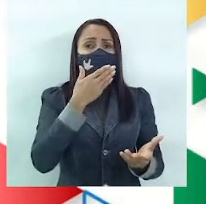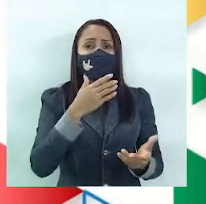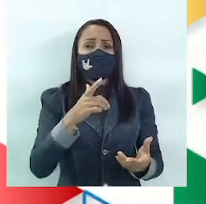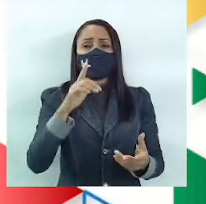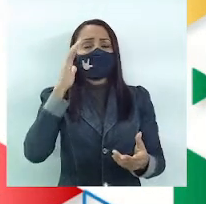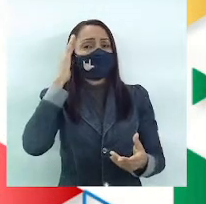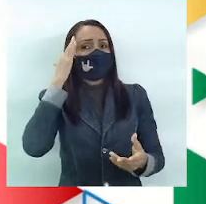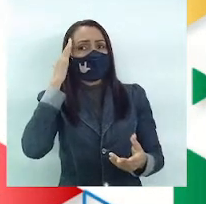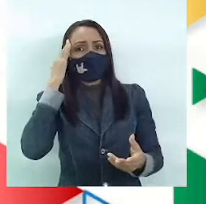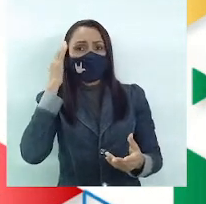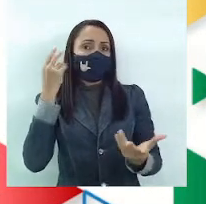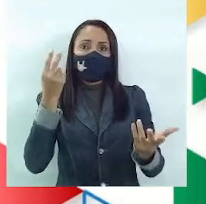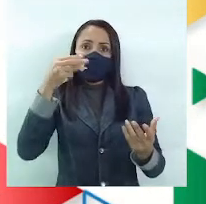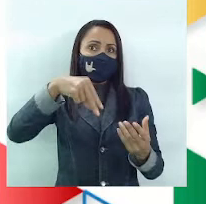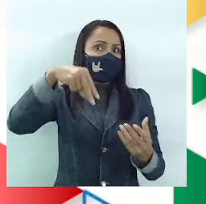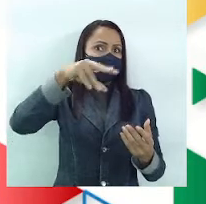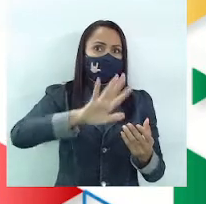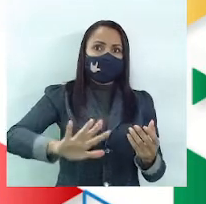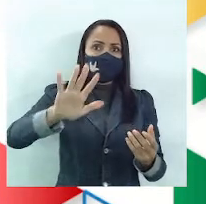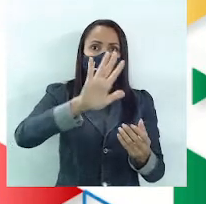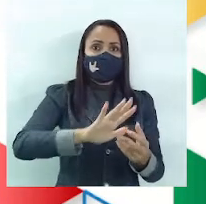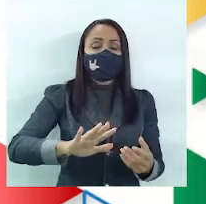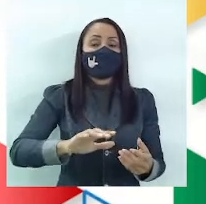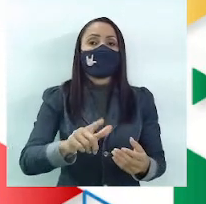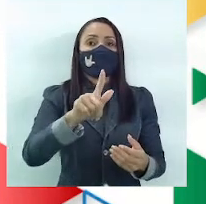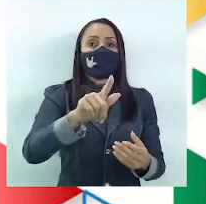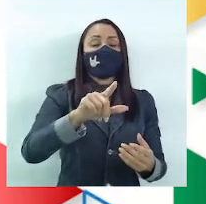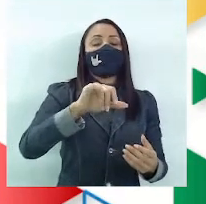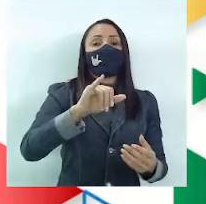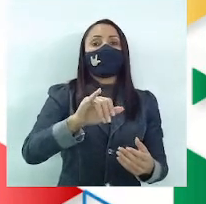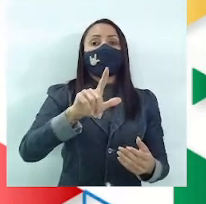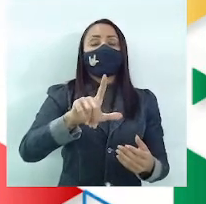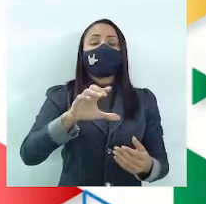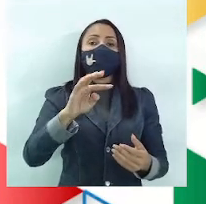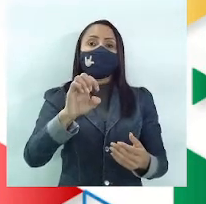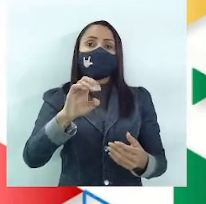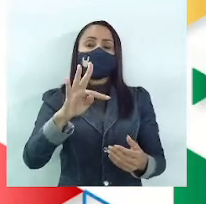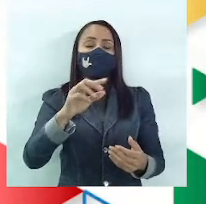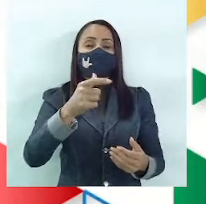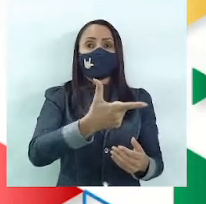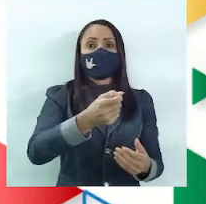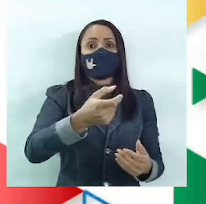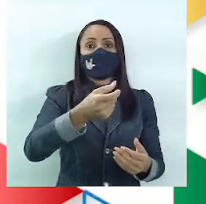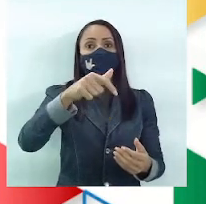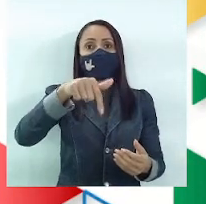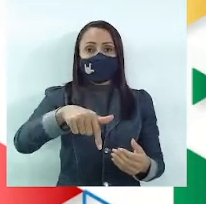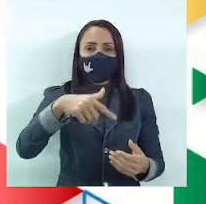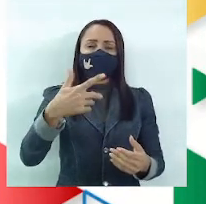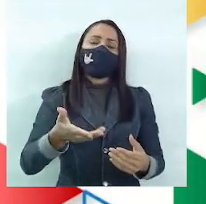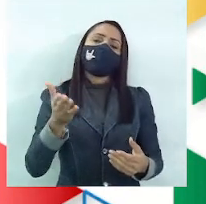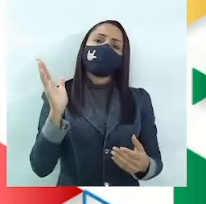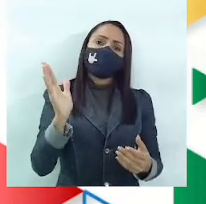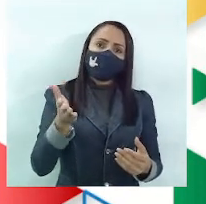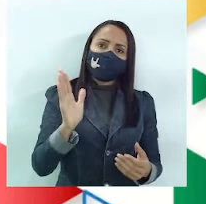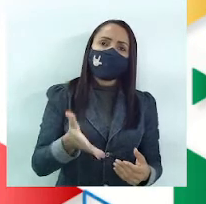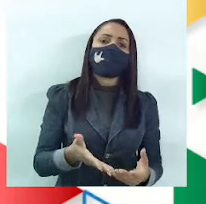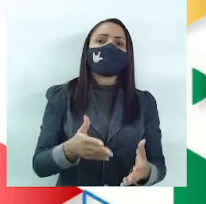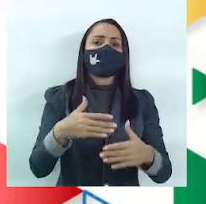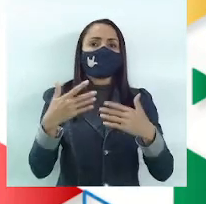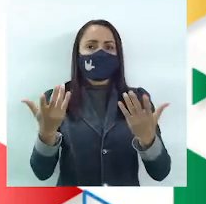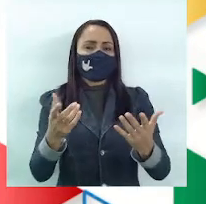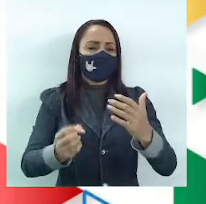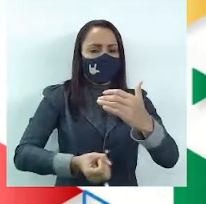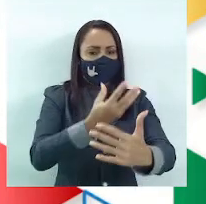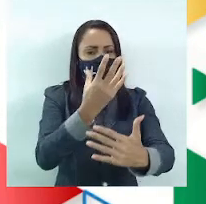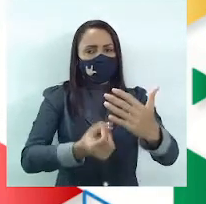compreende um homem do Nordeste, Gilberto Freire, em 2007. Então ele já vinha, né? Já vem como veio de engenhos, né? Então assim, ele tem essa origem